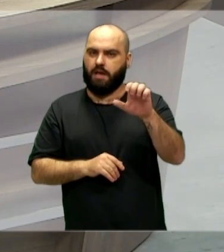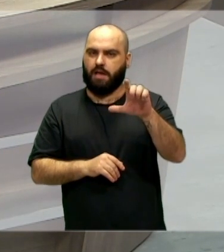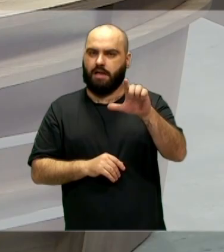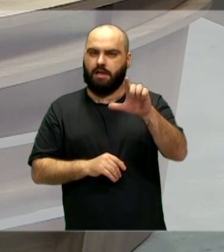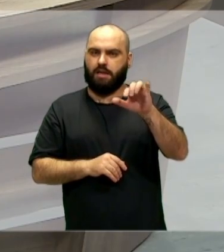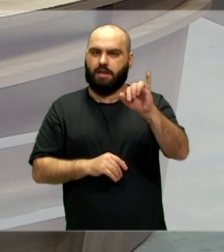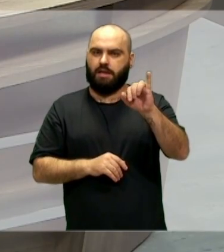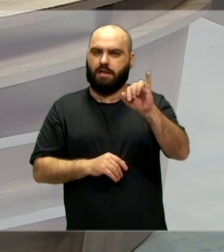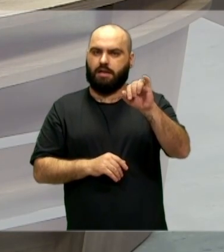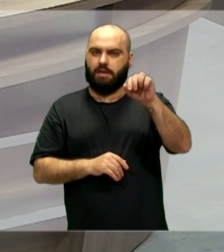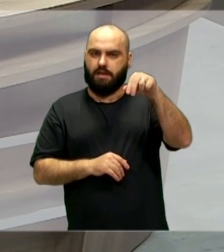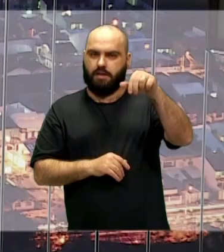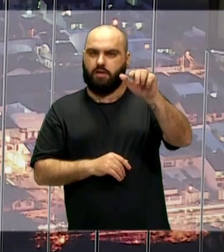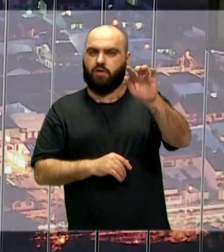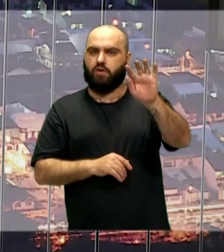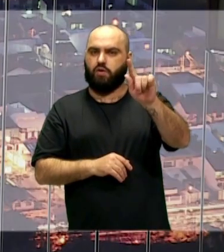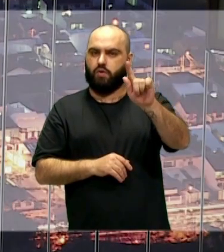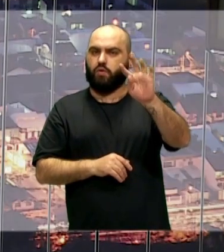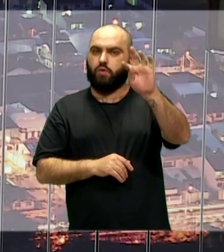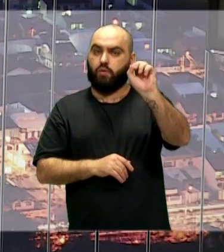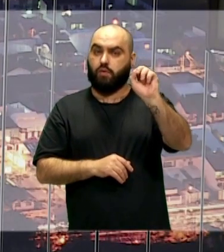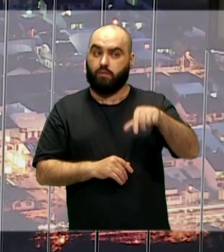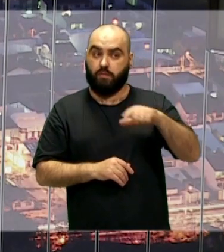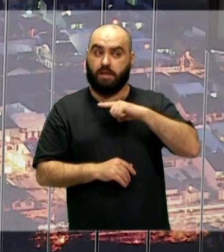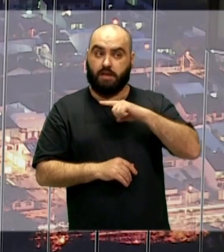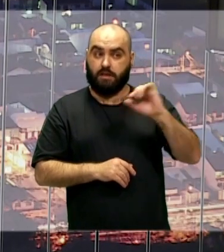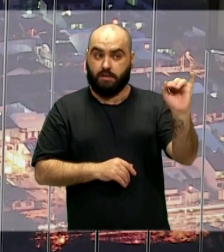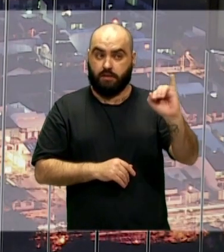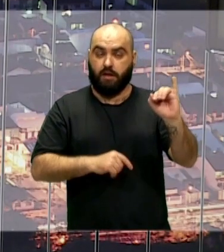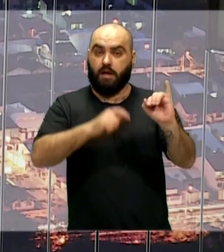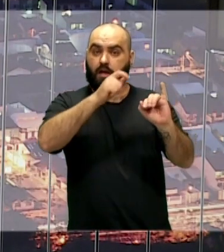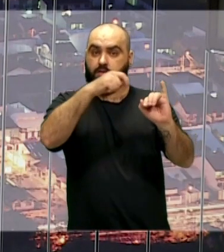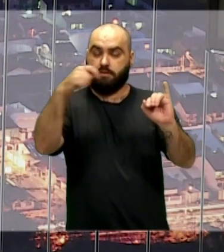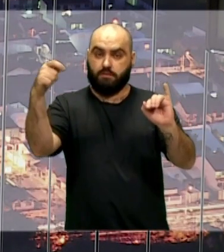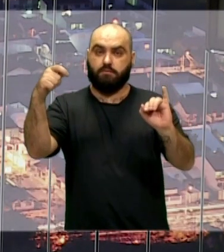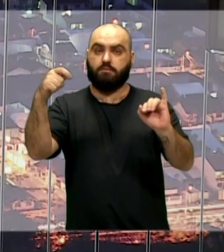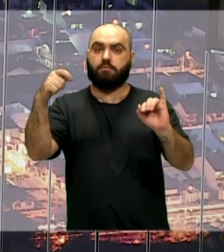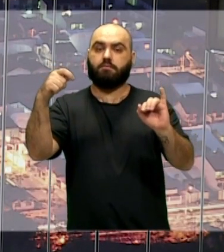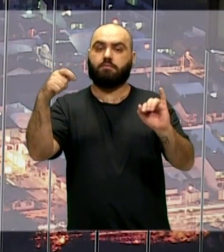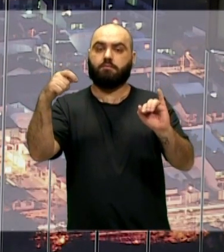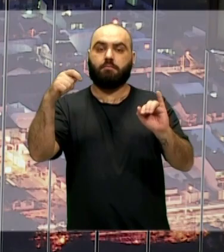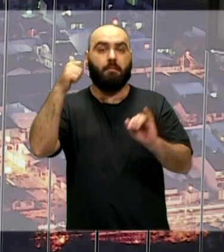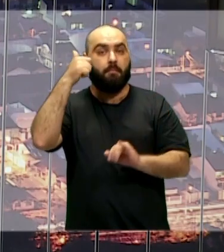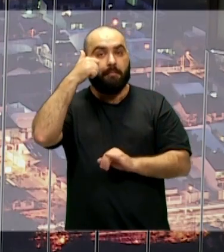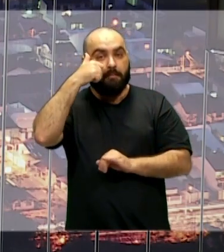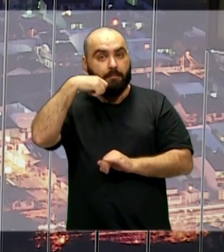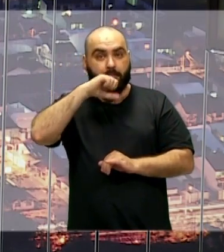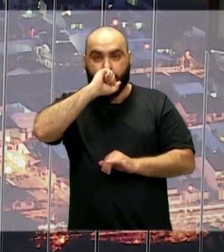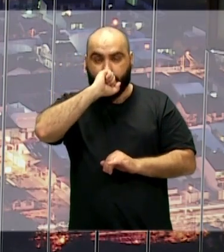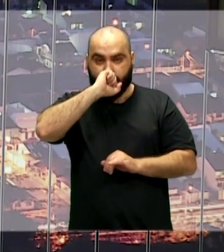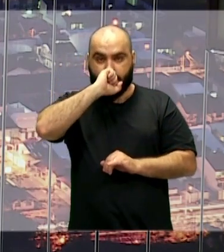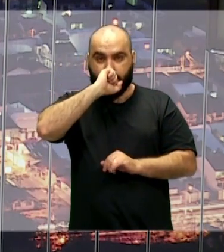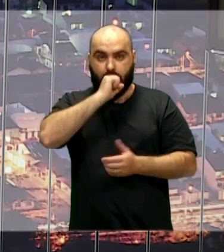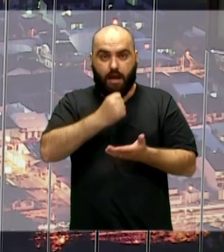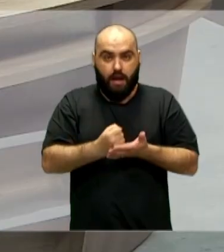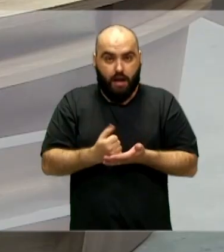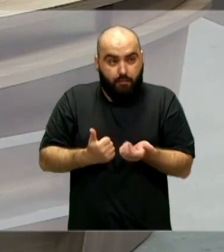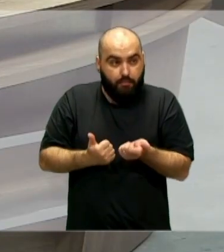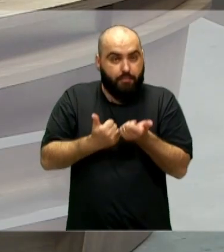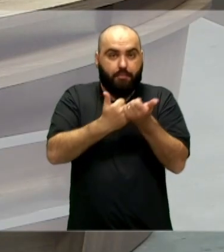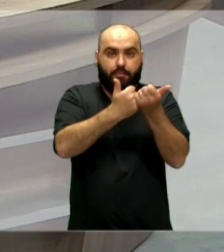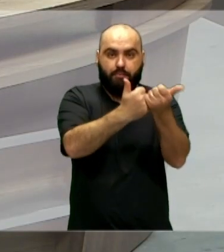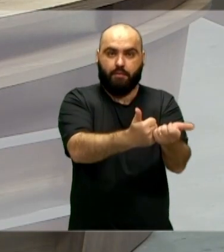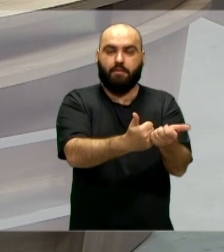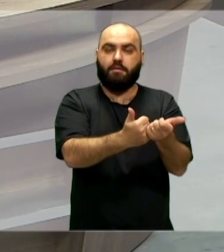região, nós temos, além daqui de Itajaí, que é a Associação das Mães para a Diversidade, né? tem